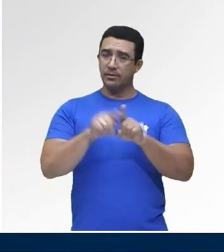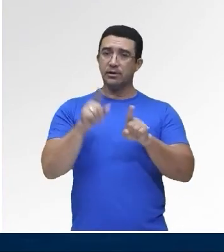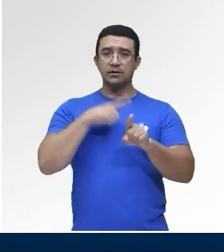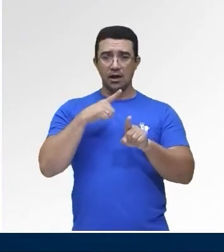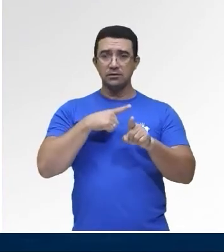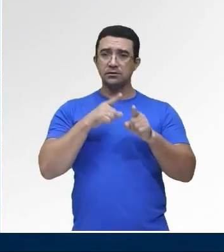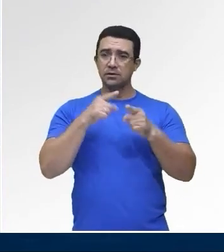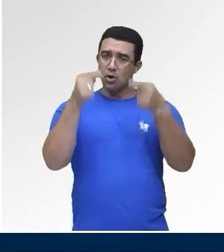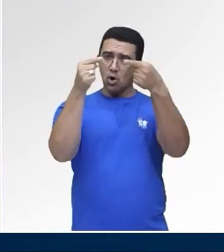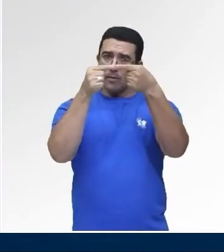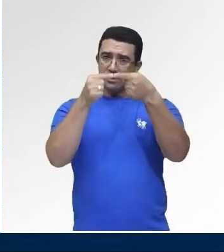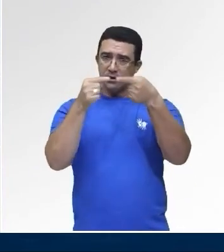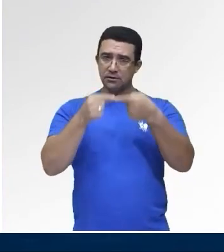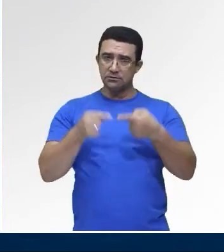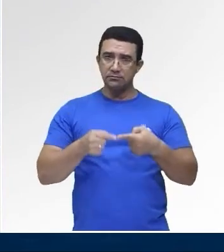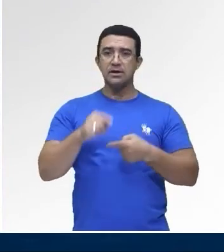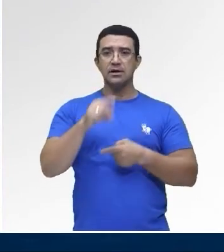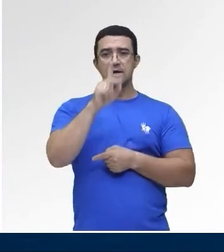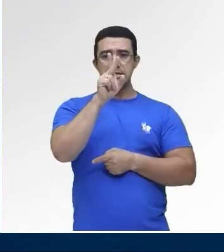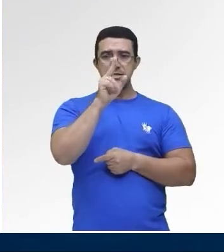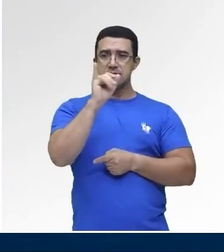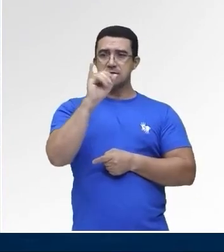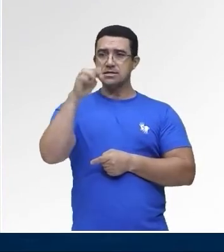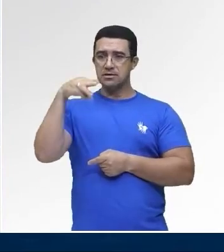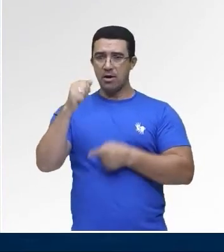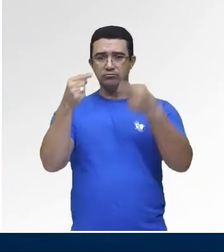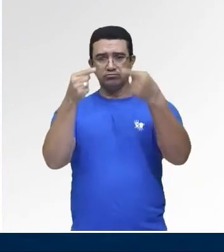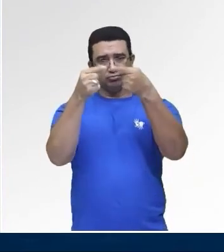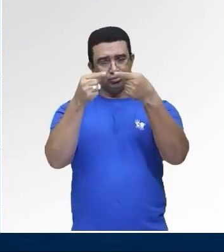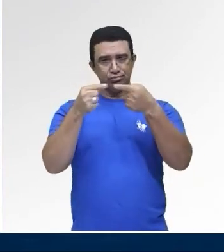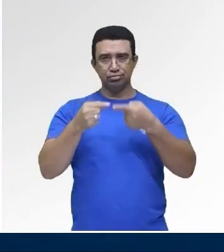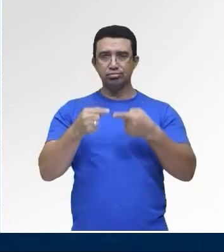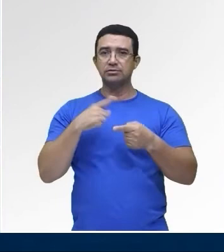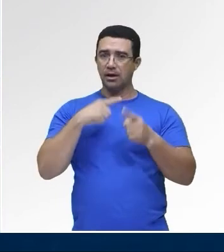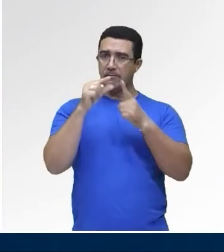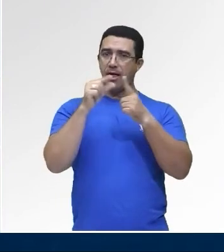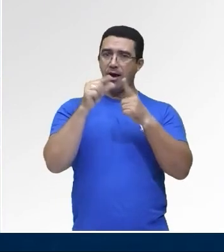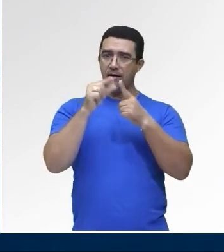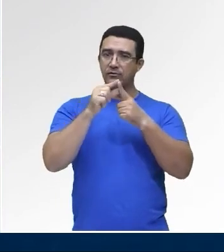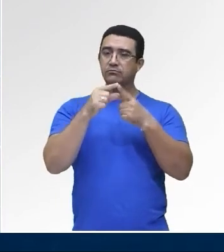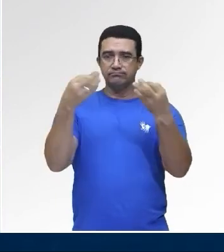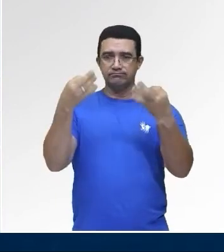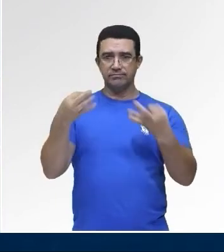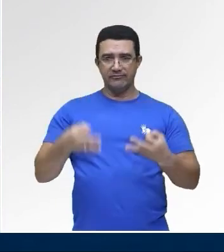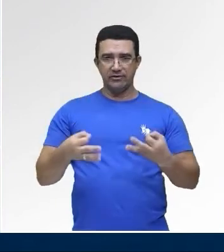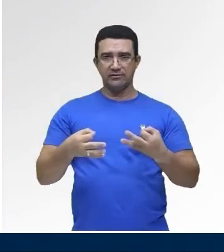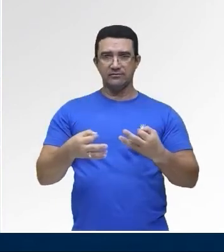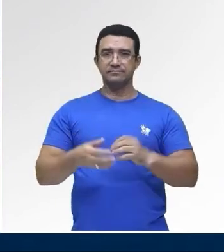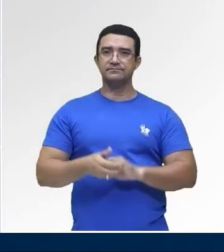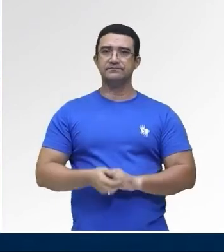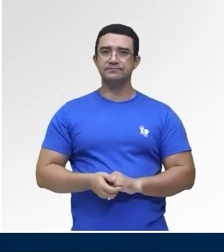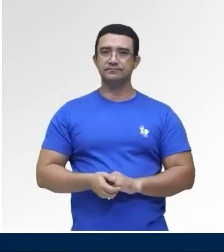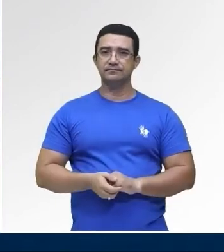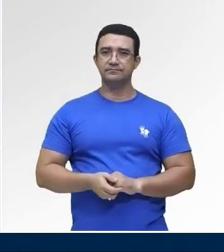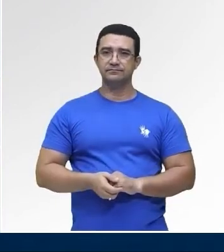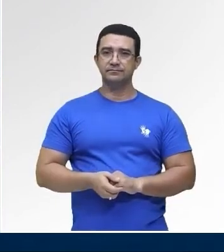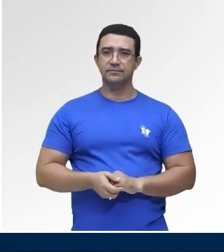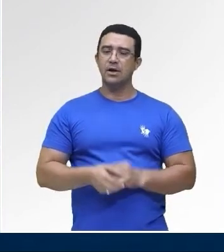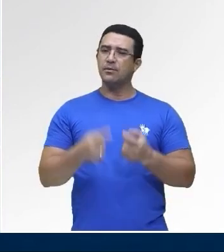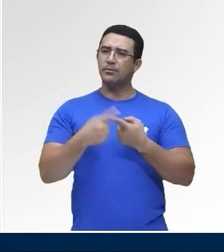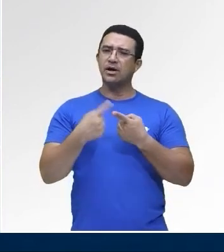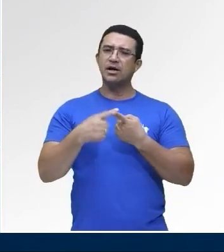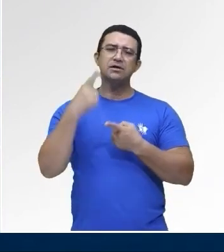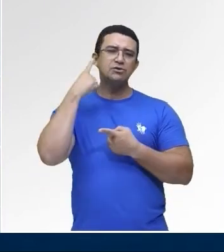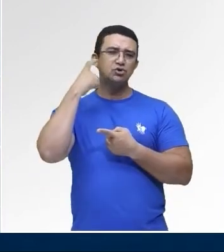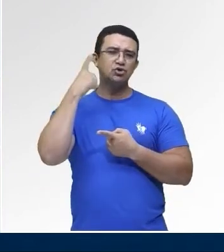ó. Vão, estão. Temos uma rima perfeita, porque a sonorização